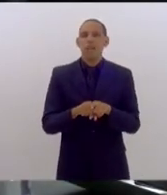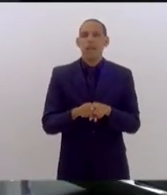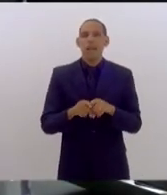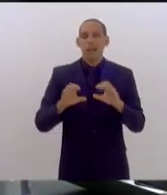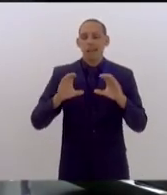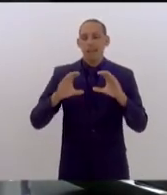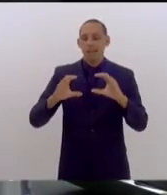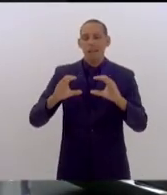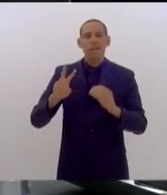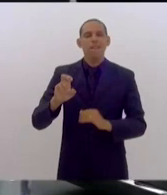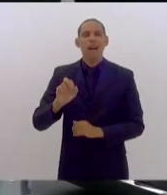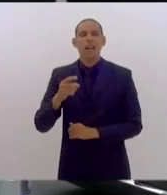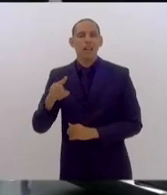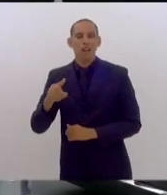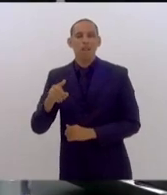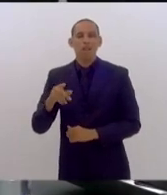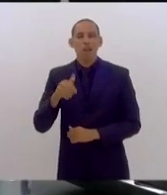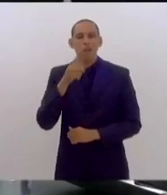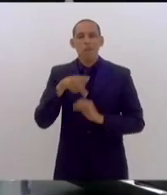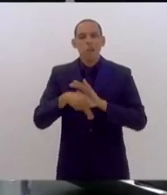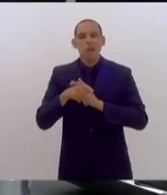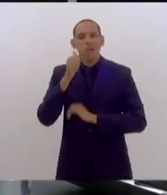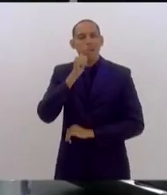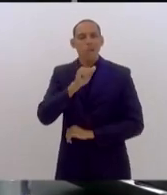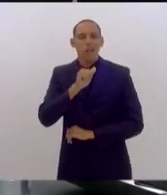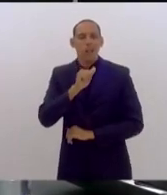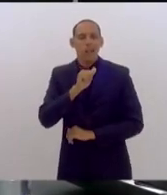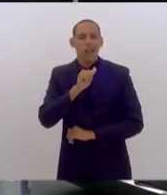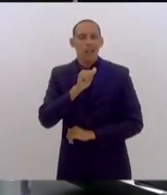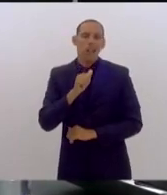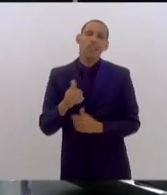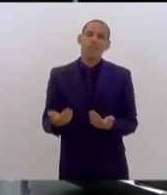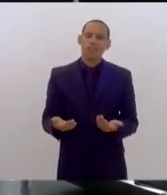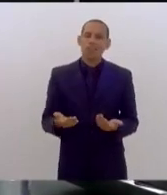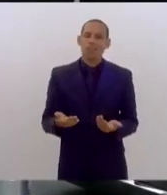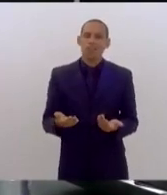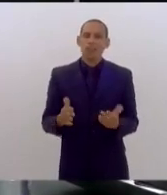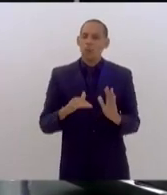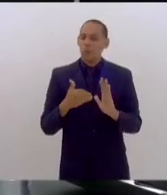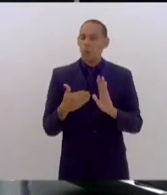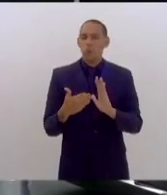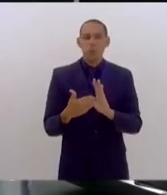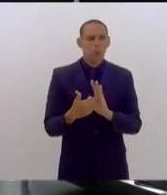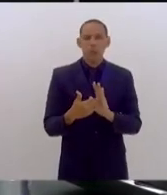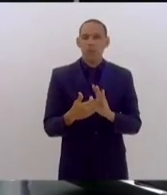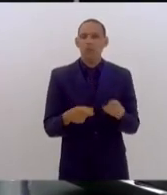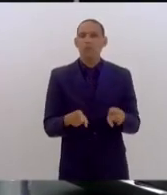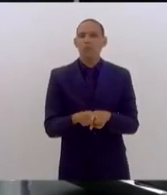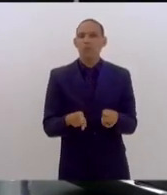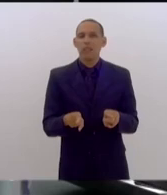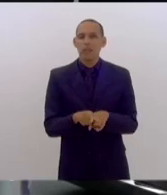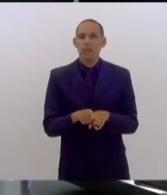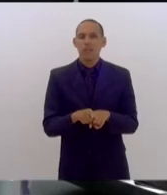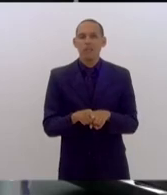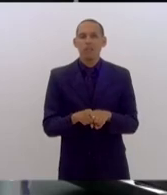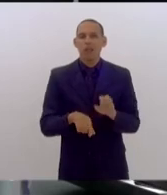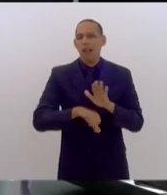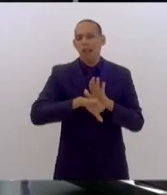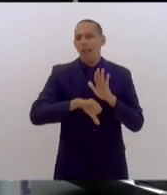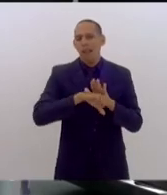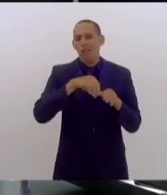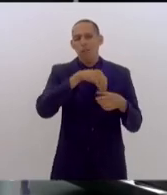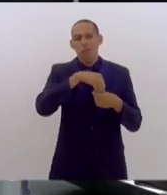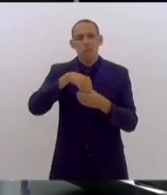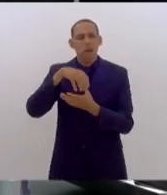feminino Enfim então todos esses aspectos que estão na passando crime nas estações ferroviárias bom